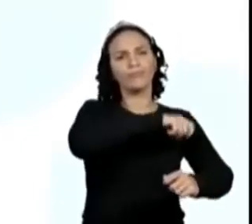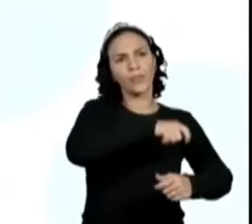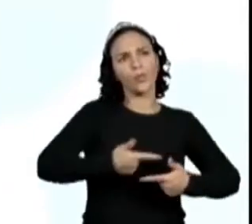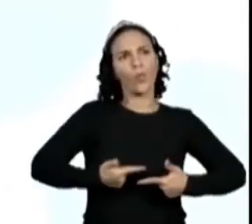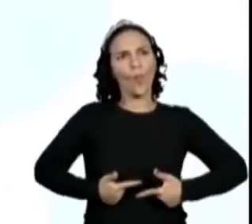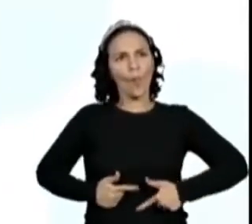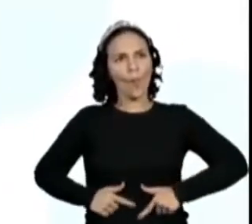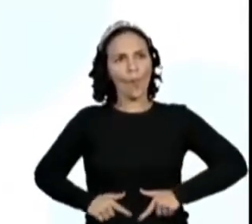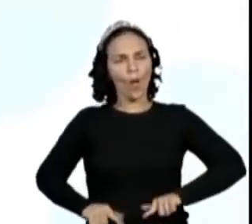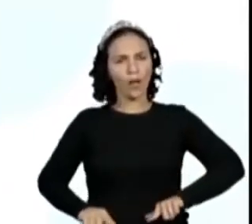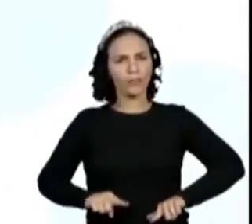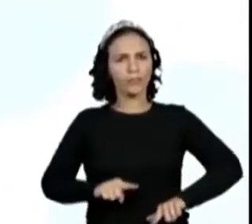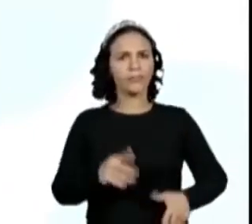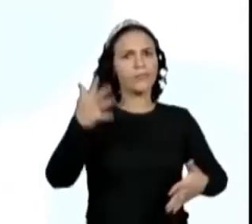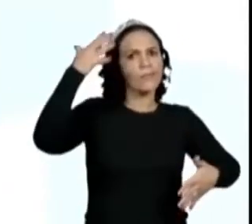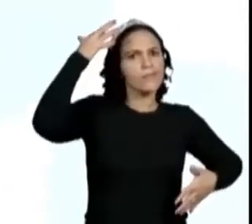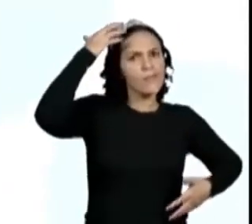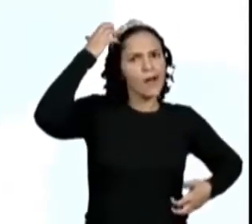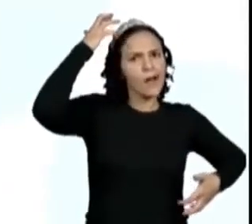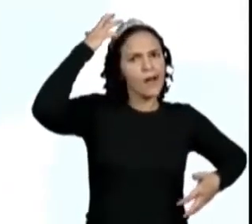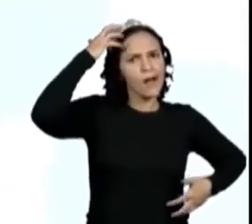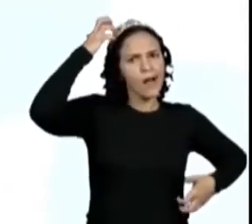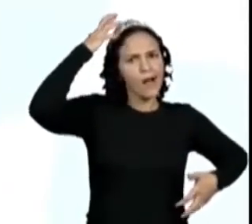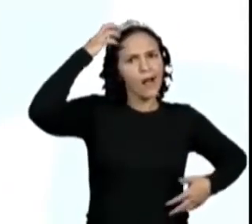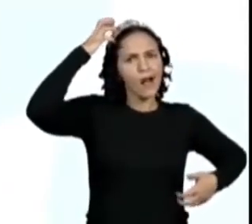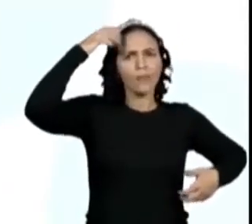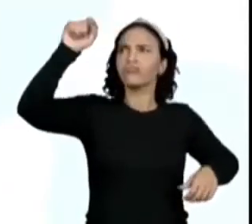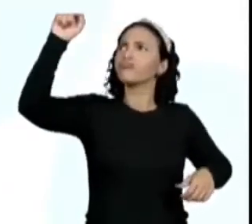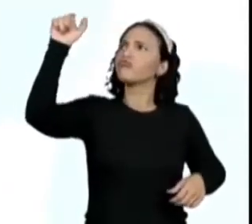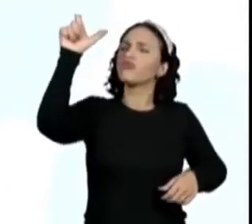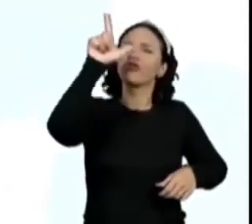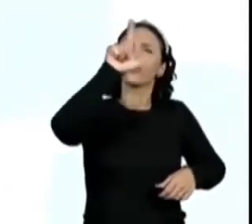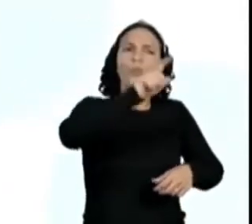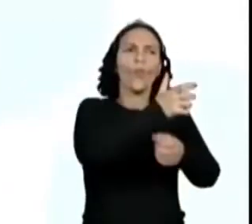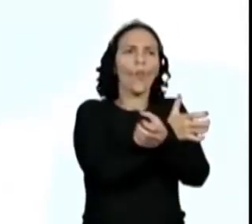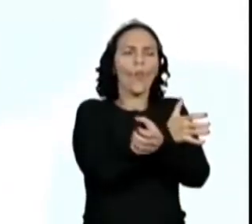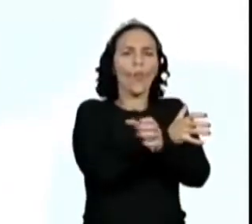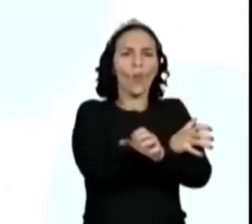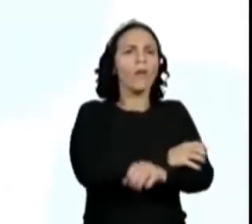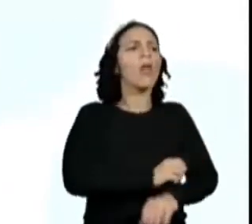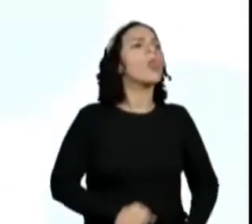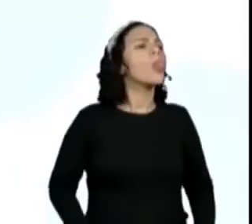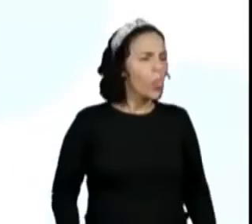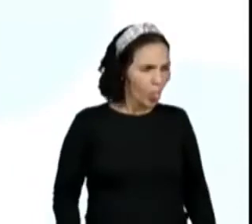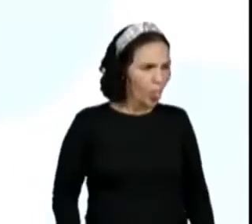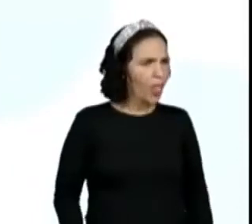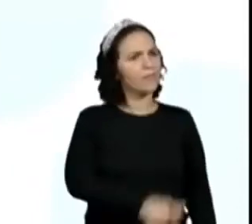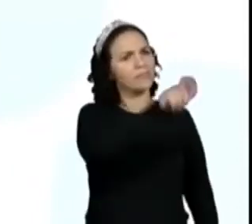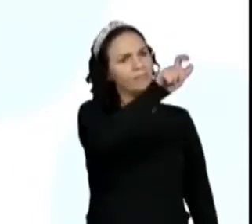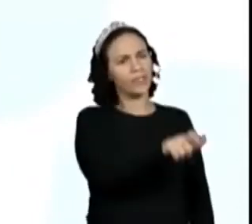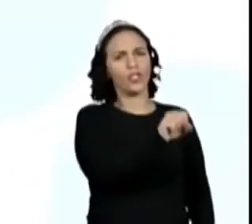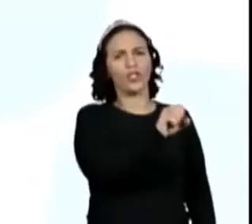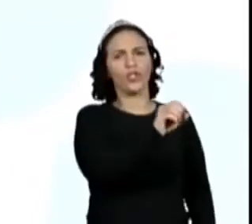vazia, macaco torrado, o sol que irradia, fazendo careta para Dona